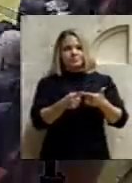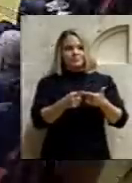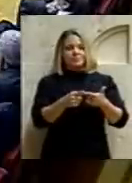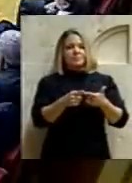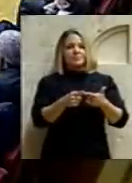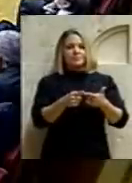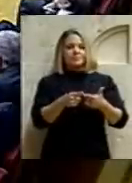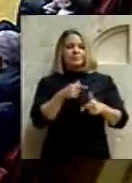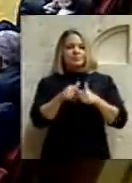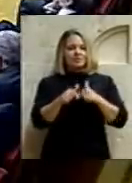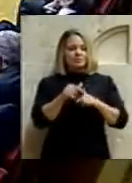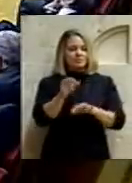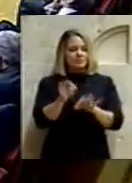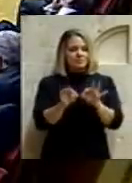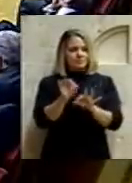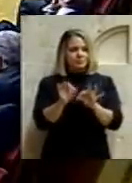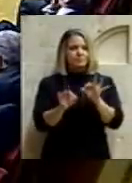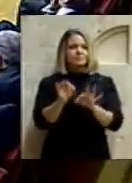jurisdição.